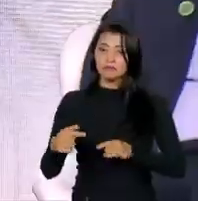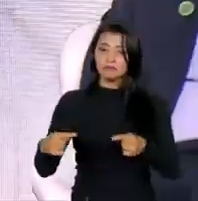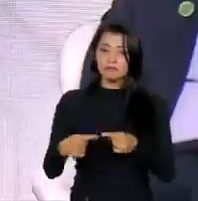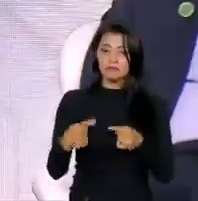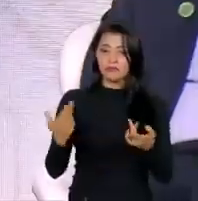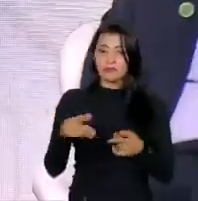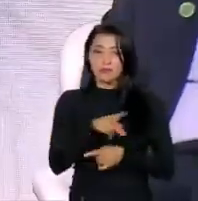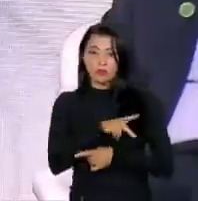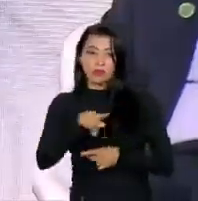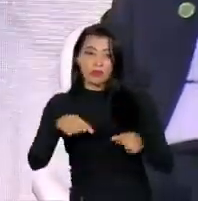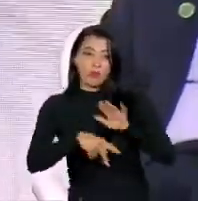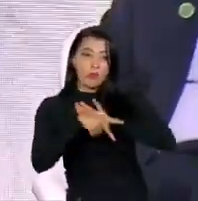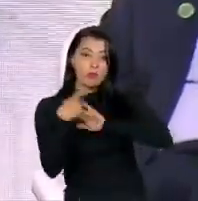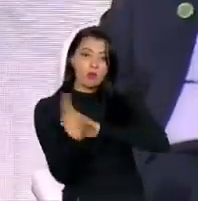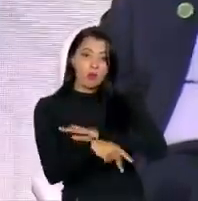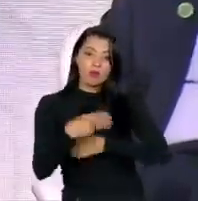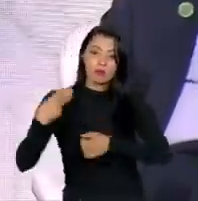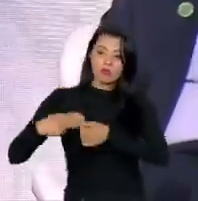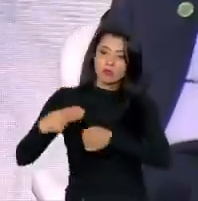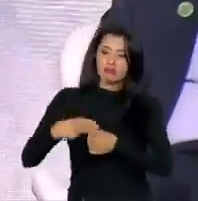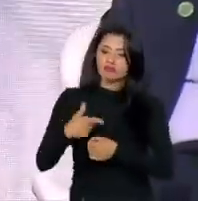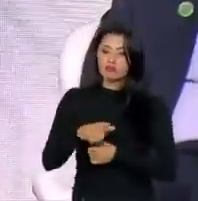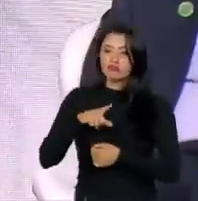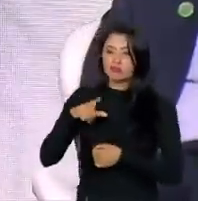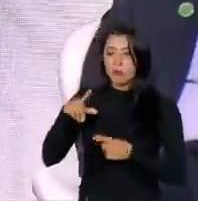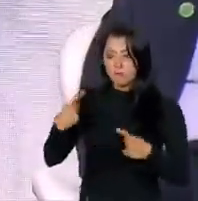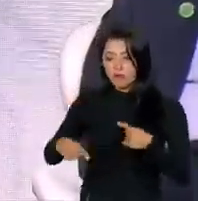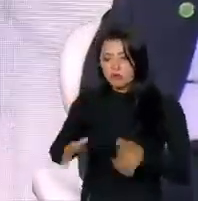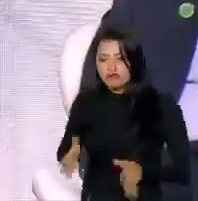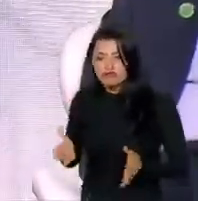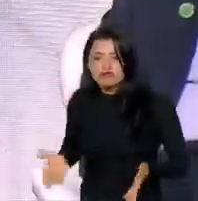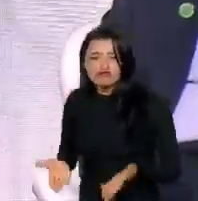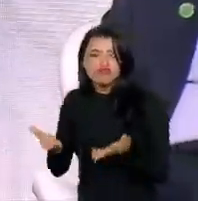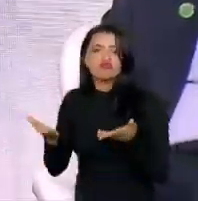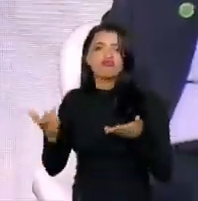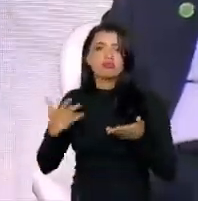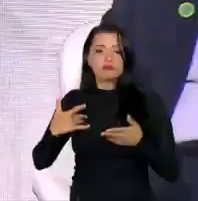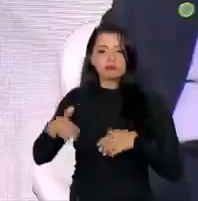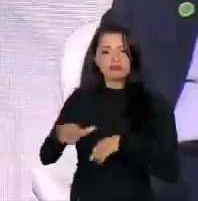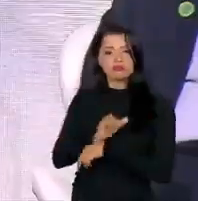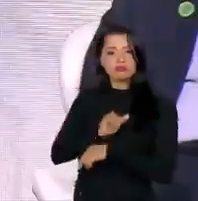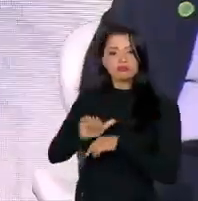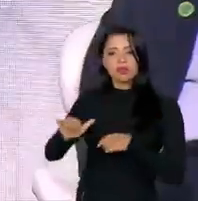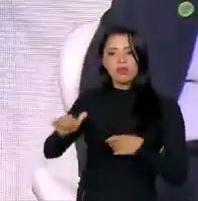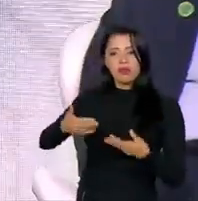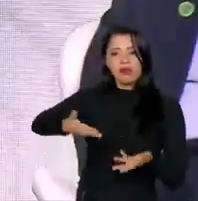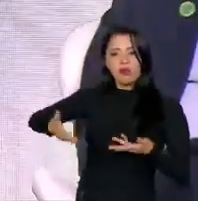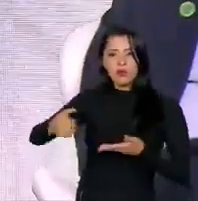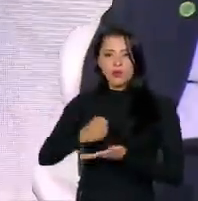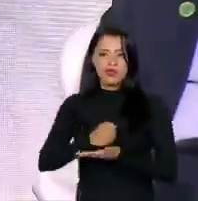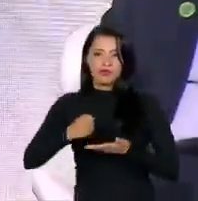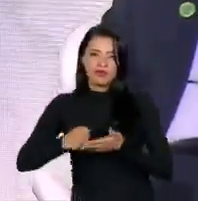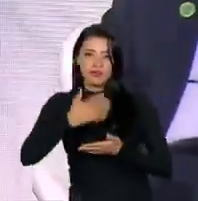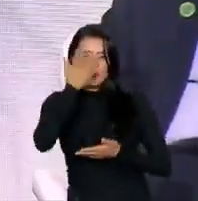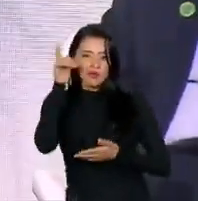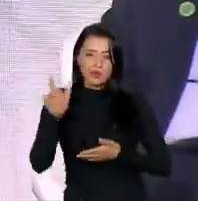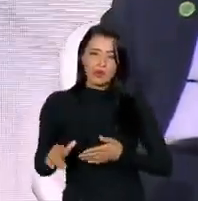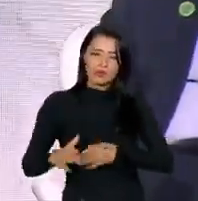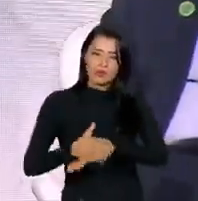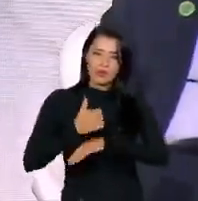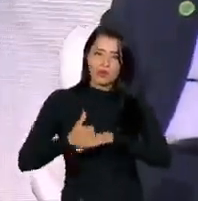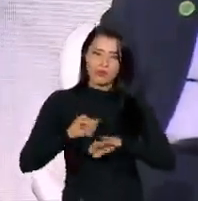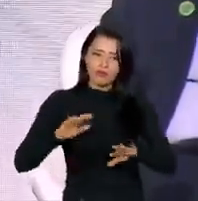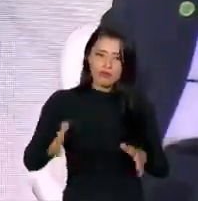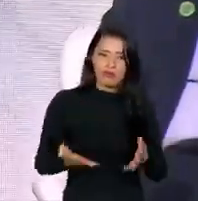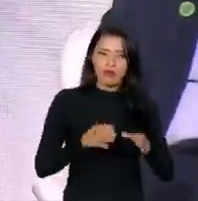cara do professor do município, uma política de incentivo, um articulador sendo contratado para fazer a formação dos